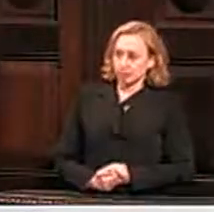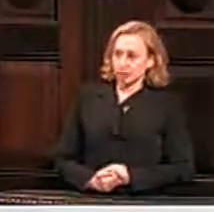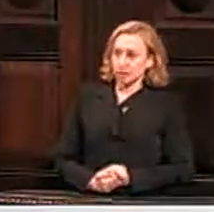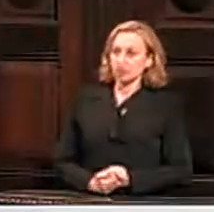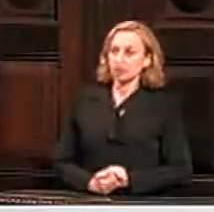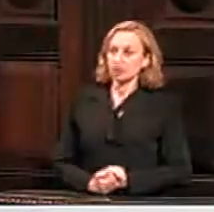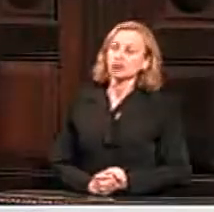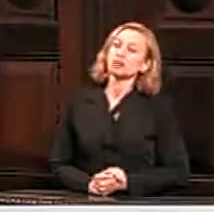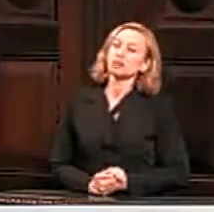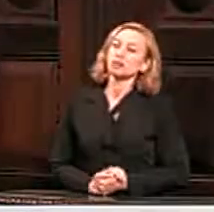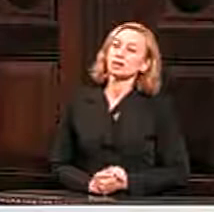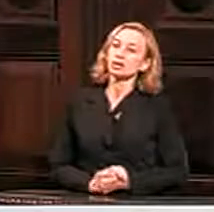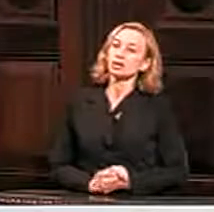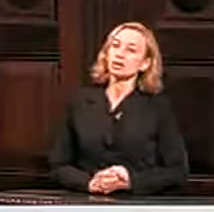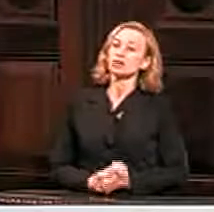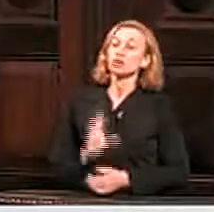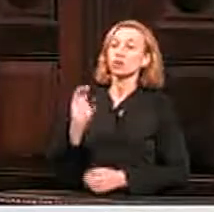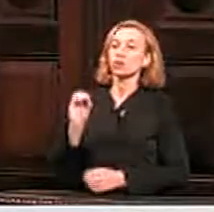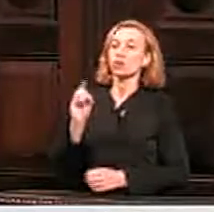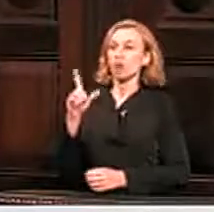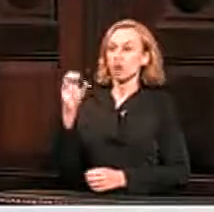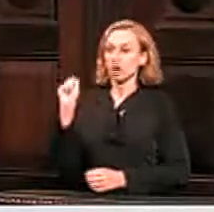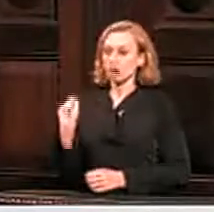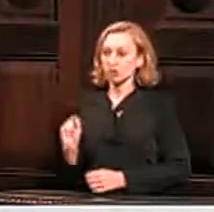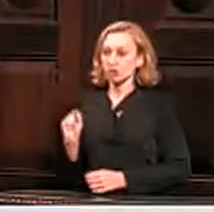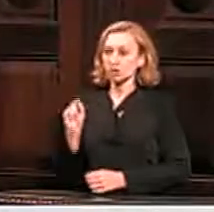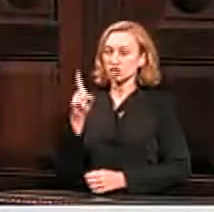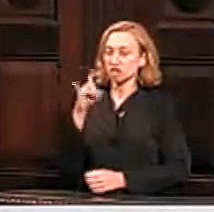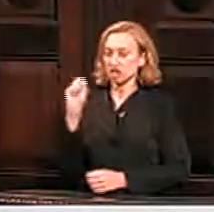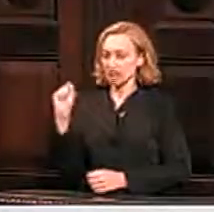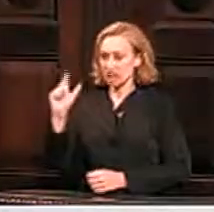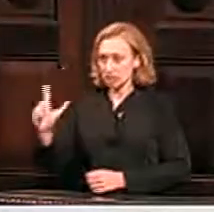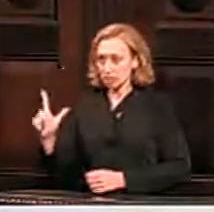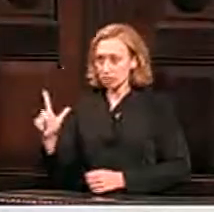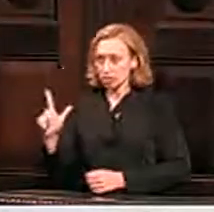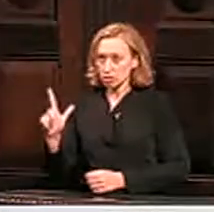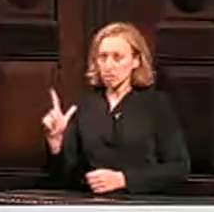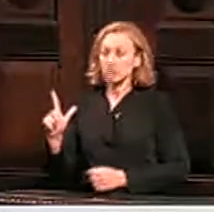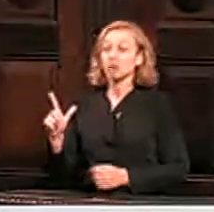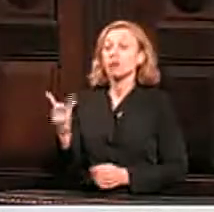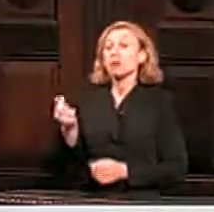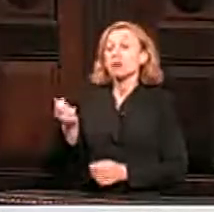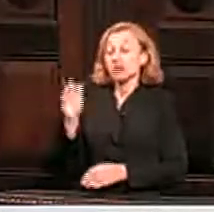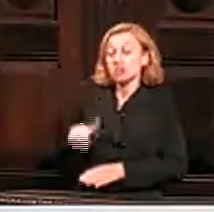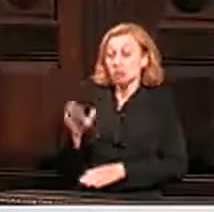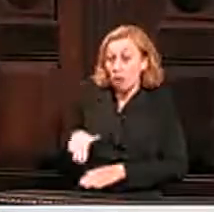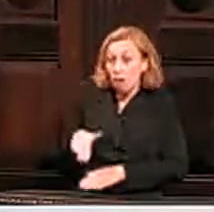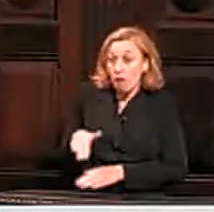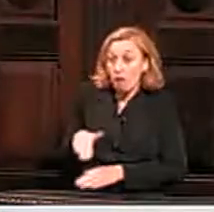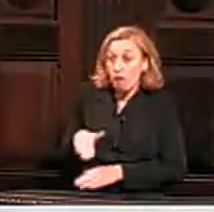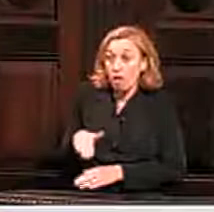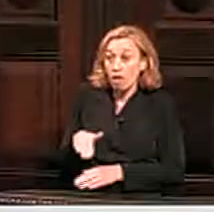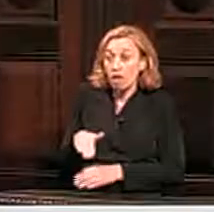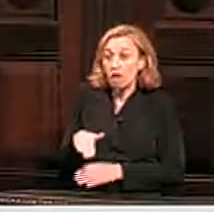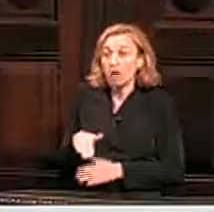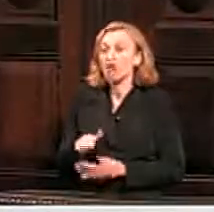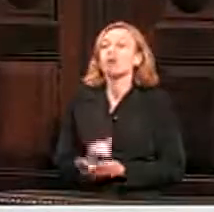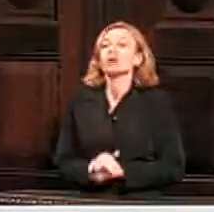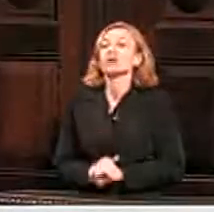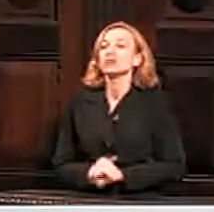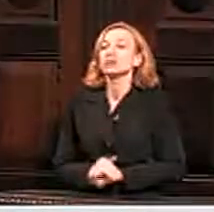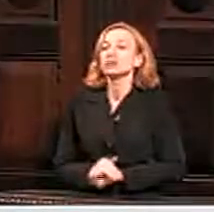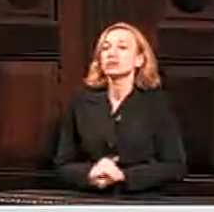nós teríamos o óleo diesel muito mais baixo, preço muito menor, teríamos a gasolina com preço muito